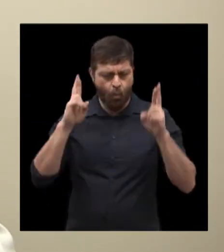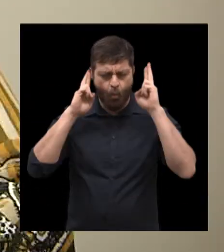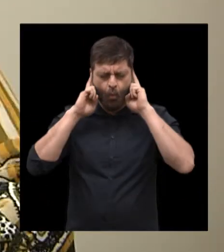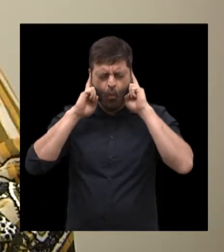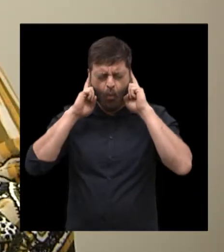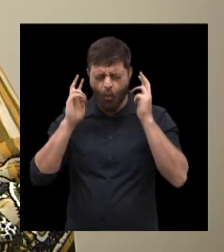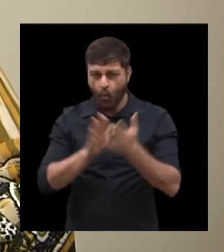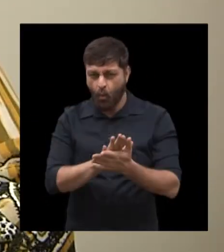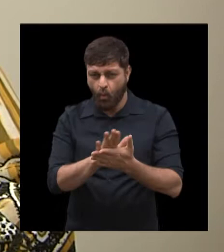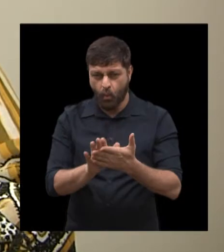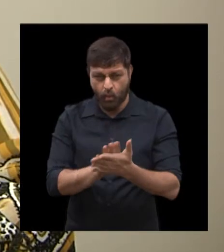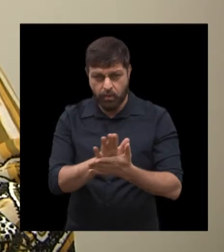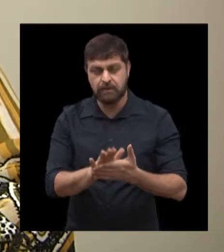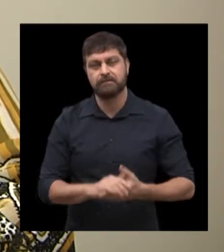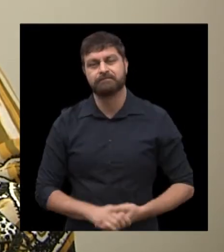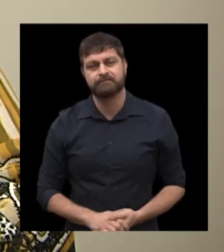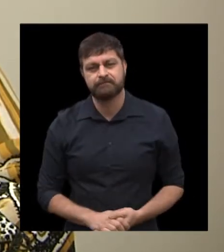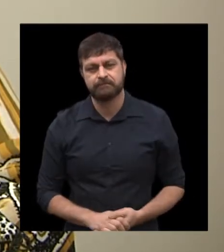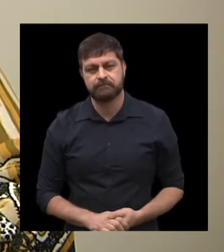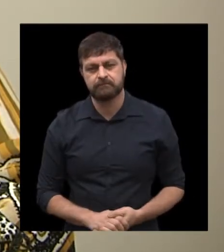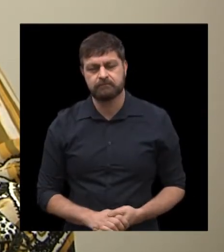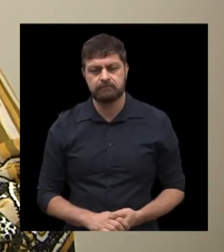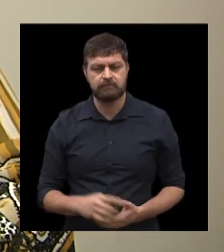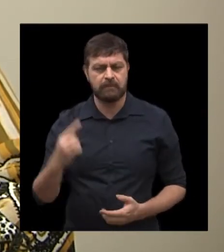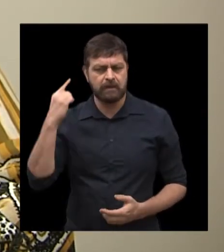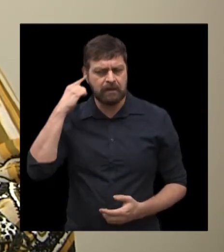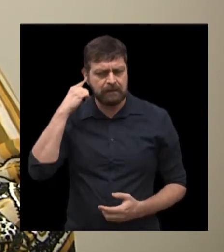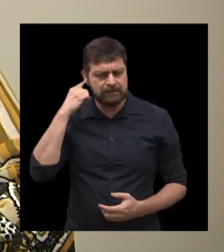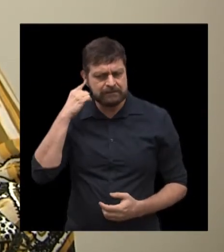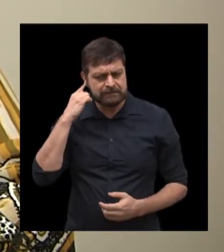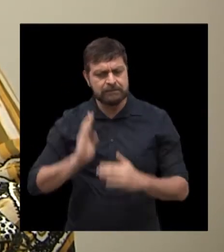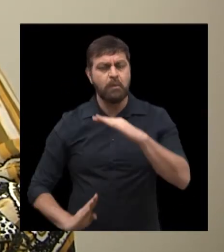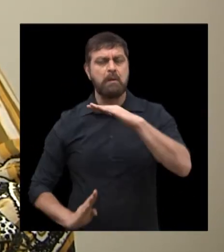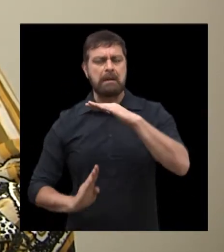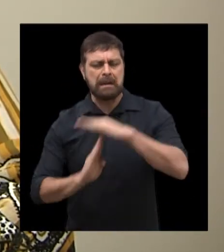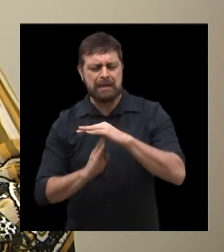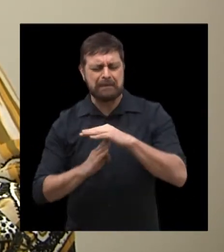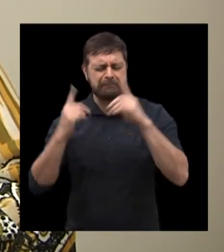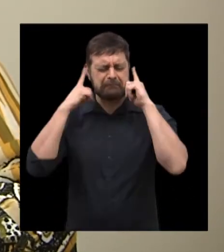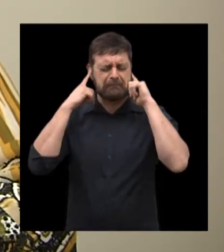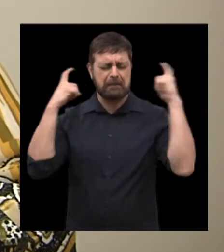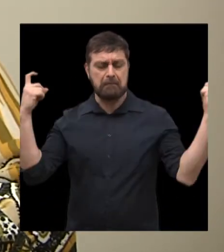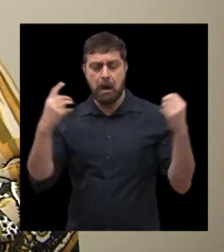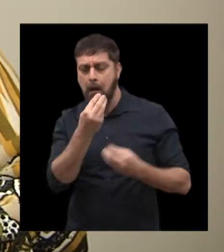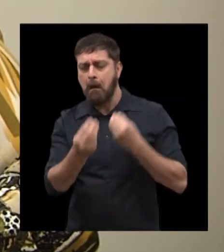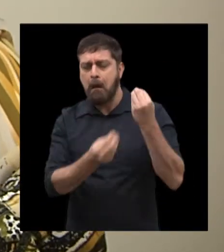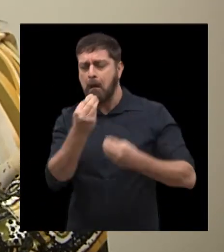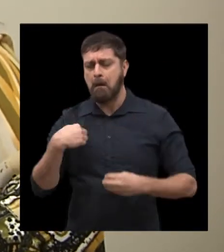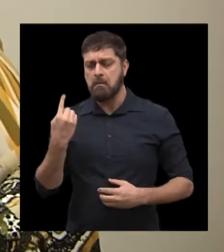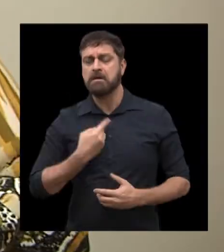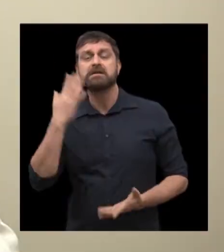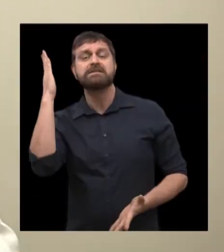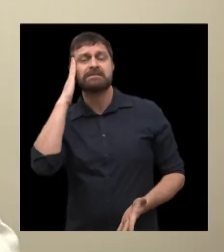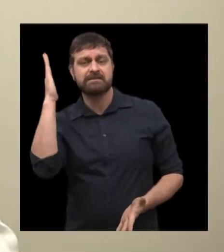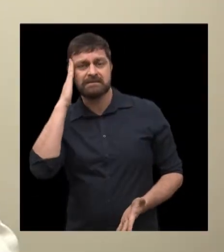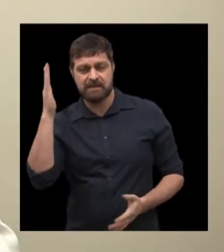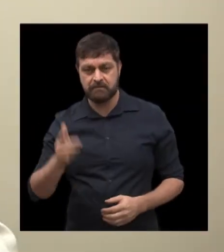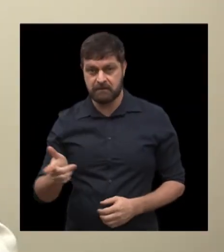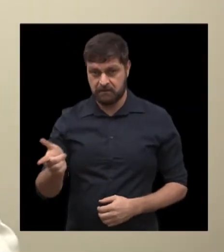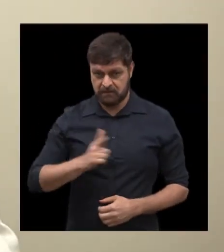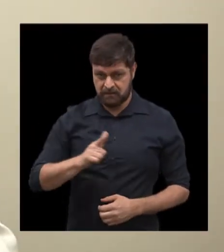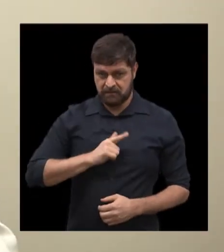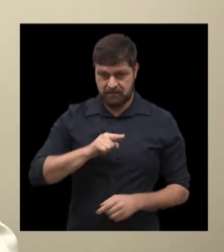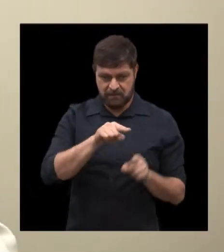completa. Quanto o ouvido pode aguentar de decibéis? Como é que a gente faz para detectar isso? Existe